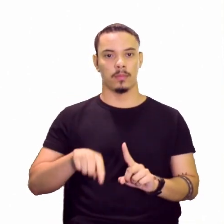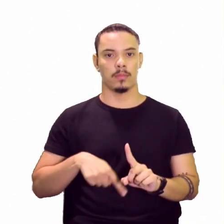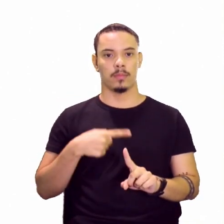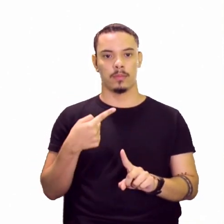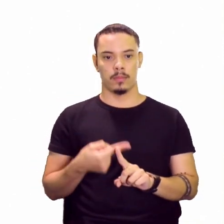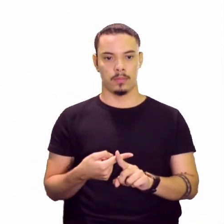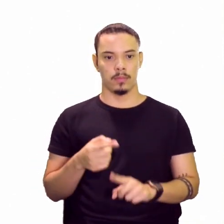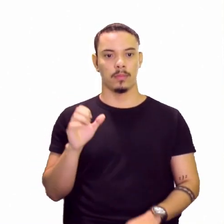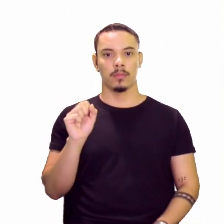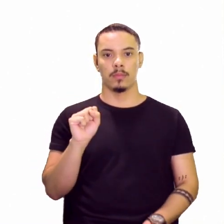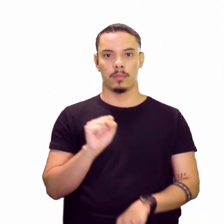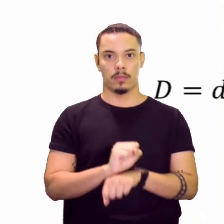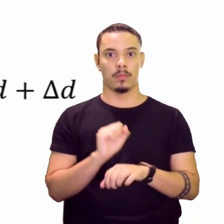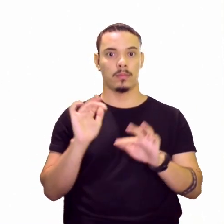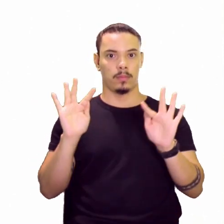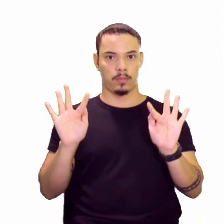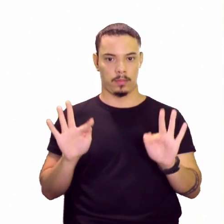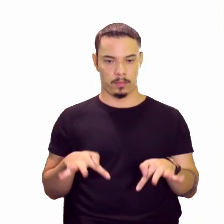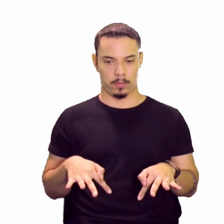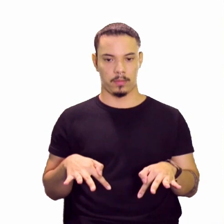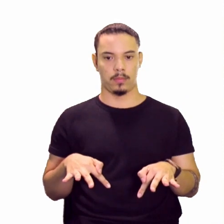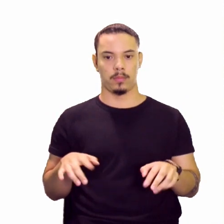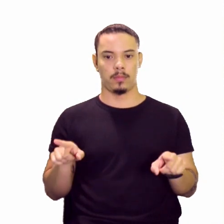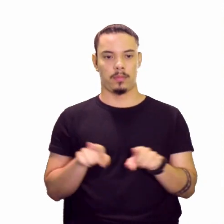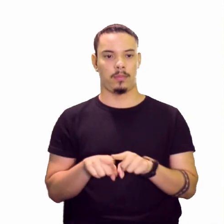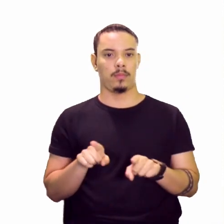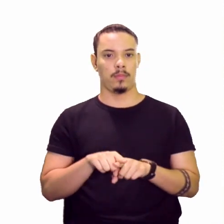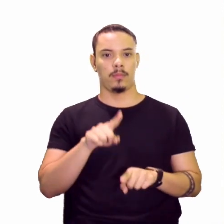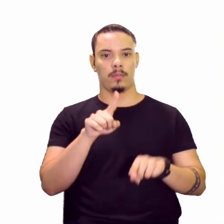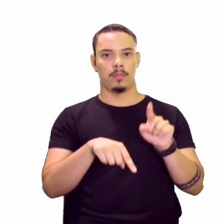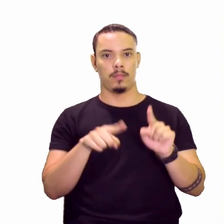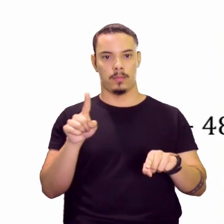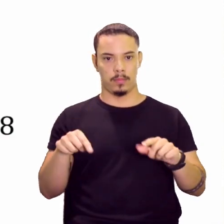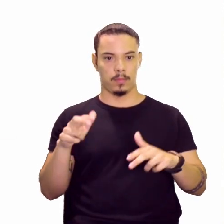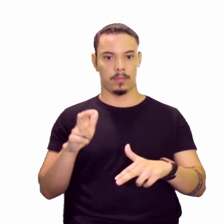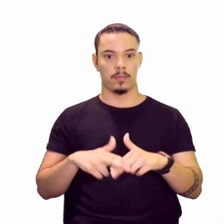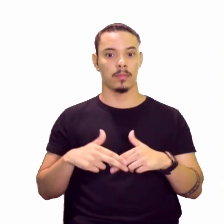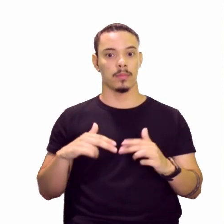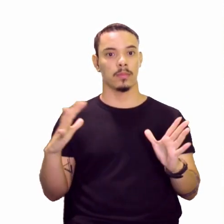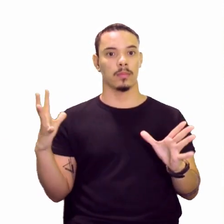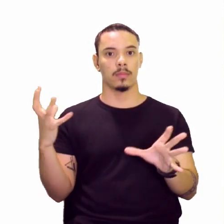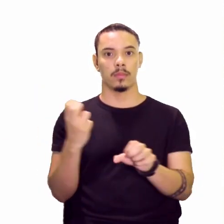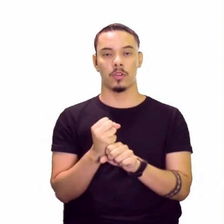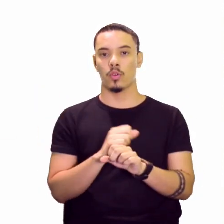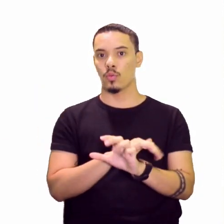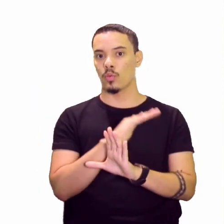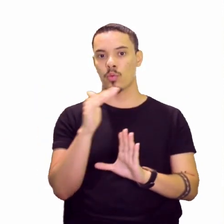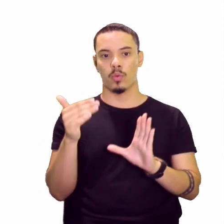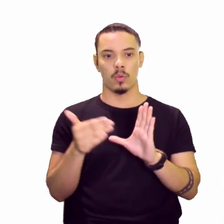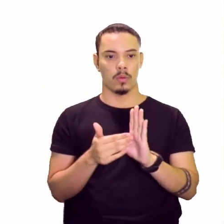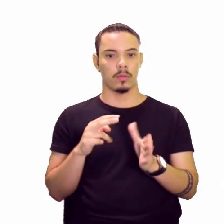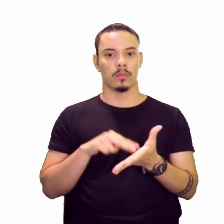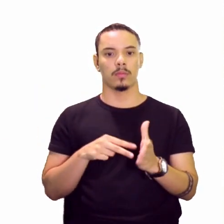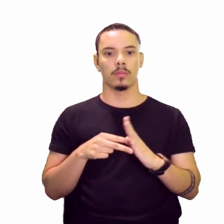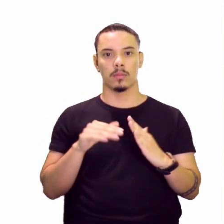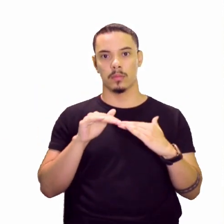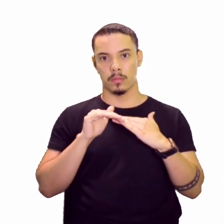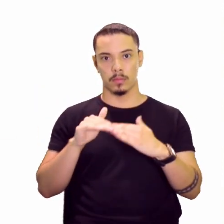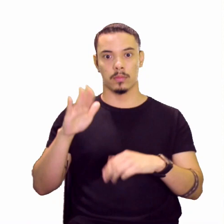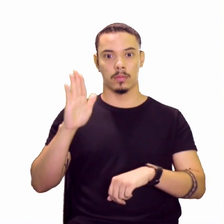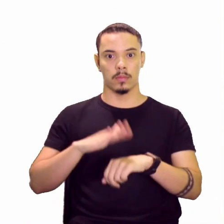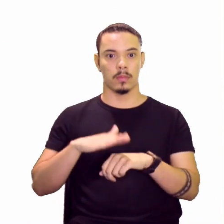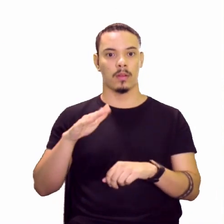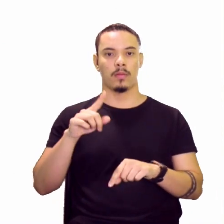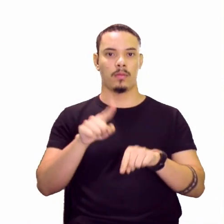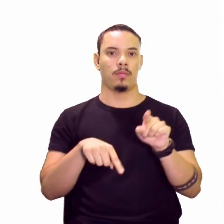8 segundos finais do movimento uniformemente variado. Exatamente. A distância total é a distância do uniforme mais do